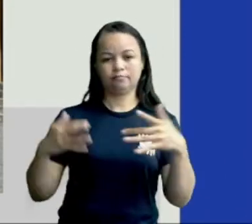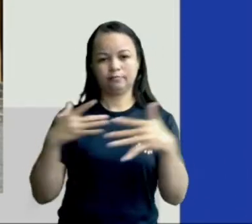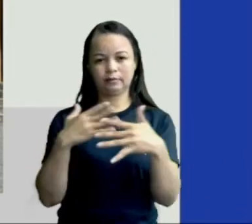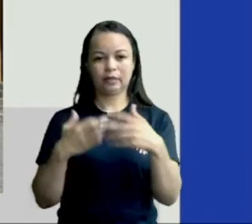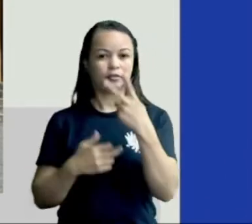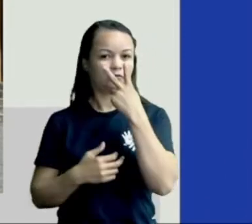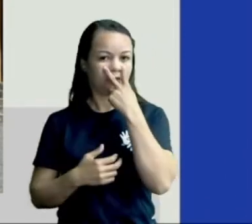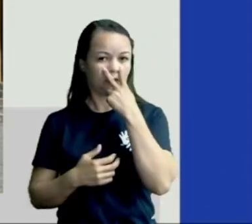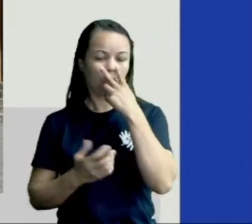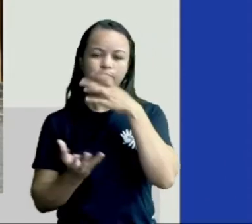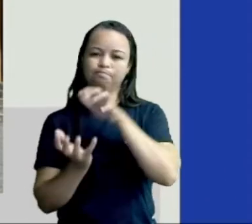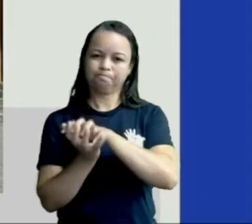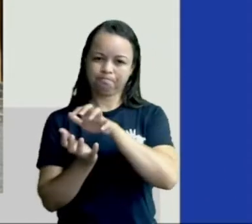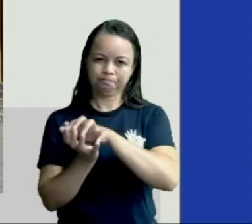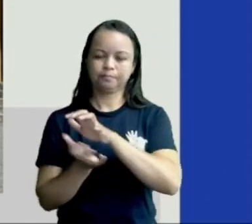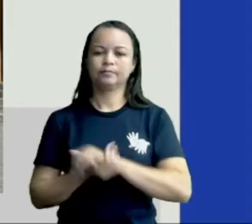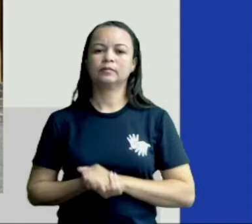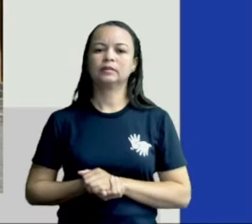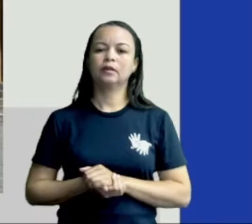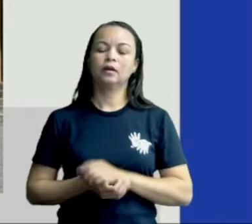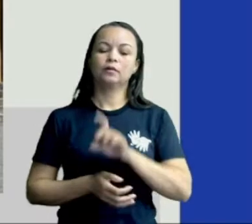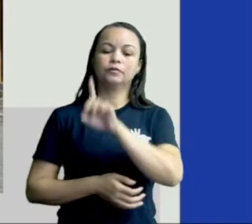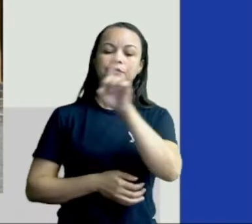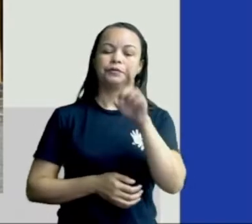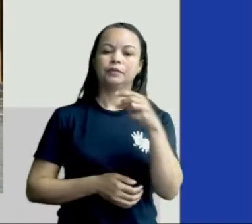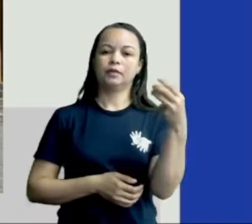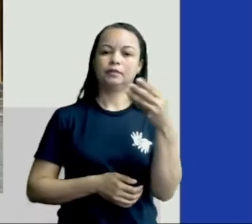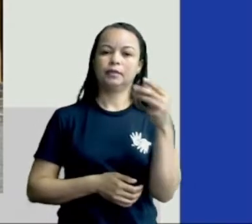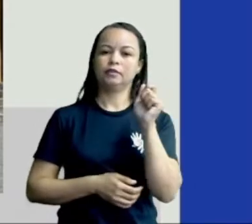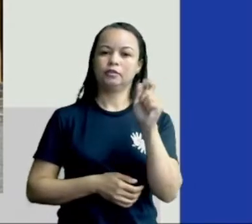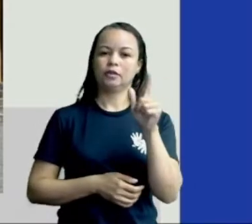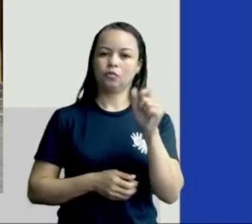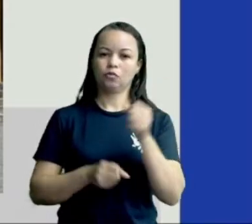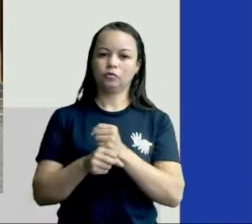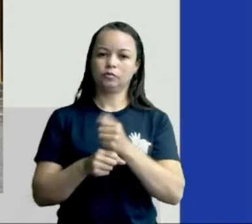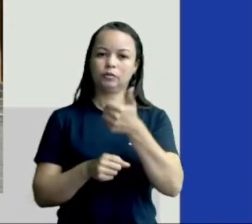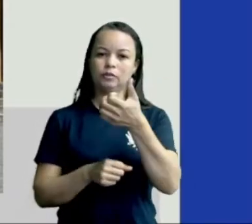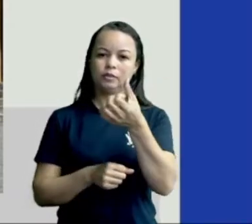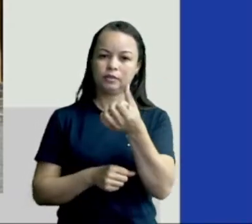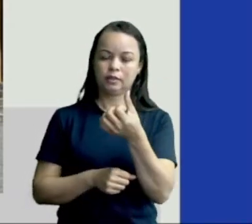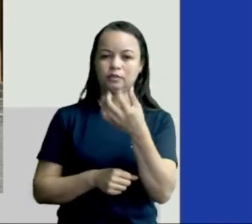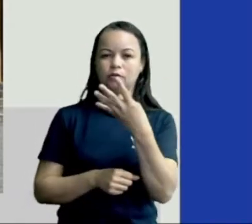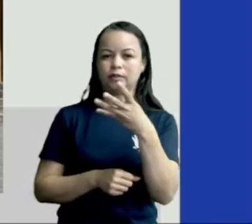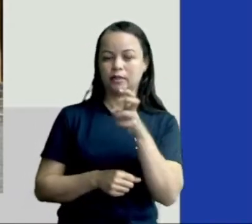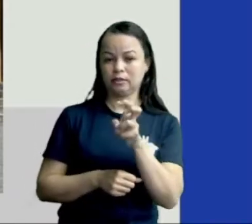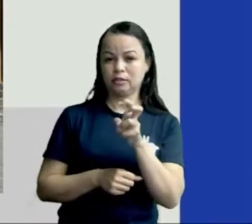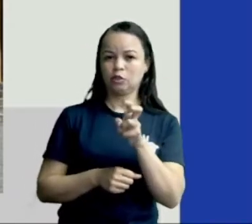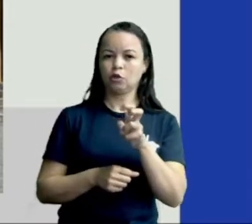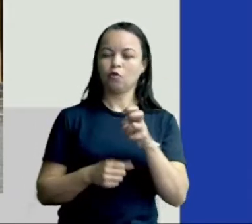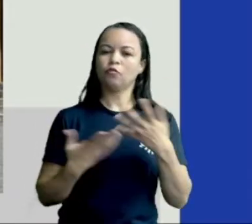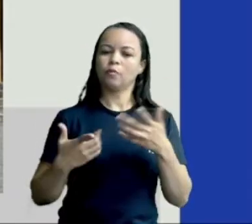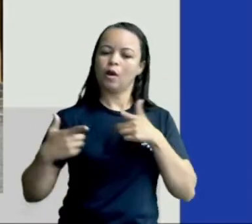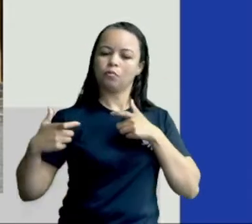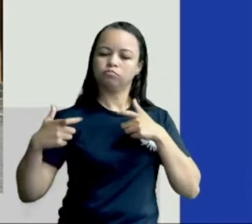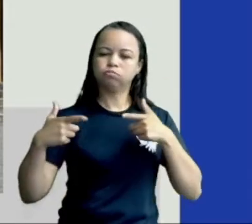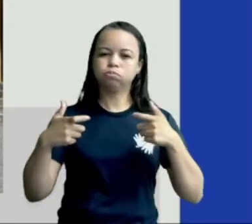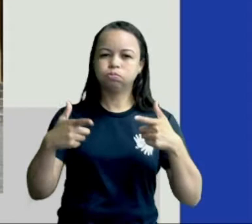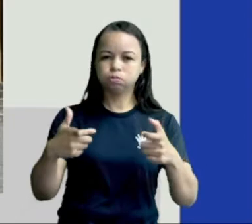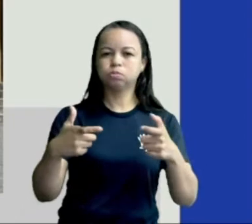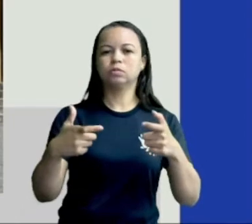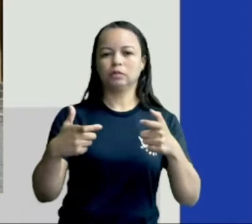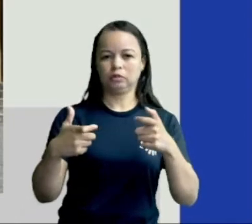Pernambuco. E no dia 3 de agosto de 1645, foi palco da célebre batalha entre